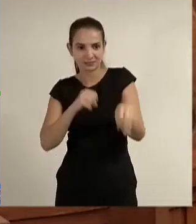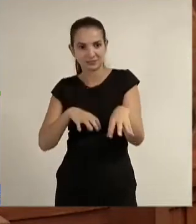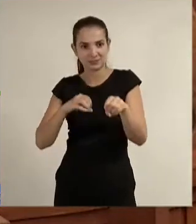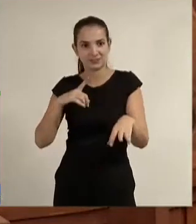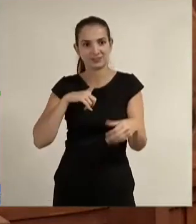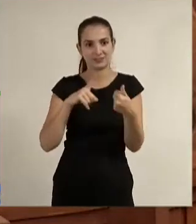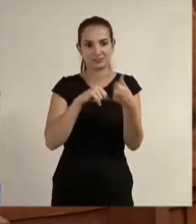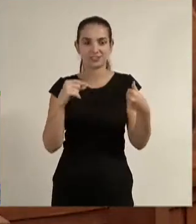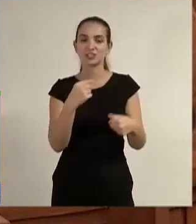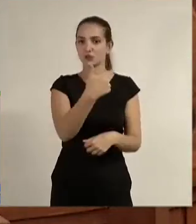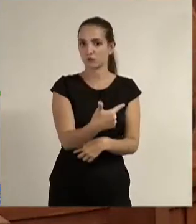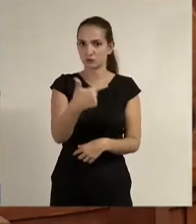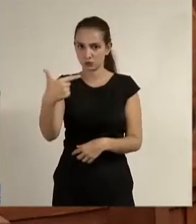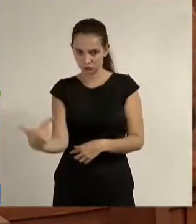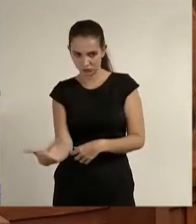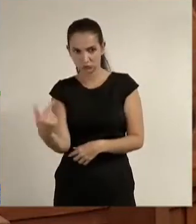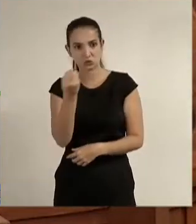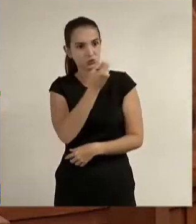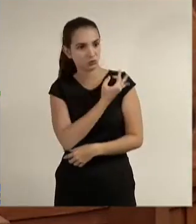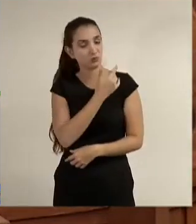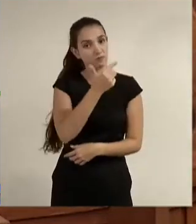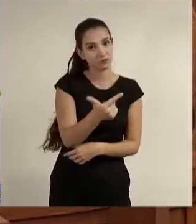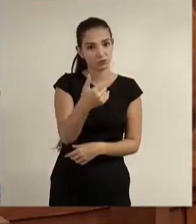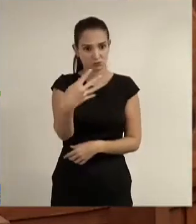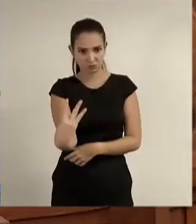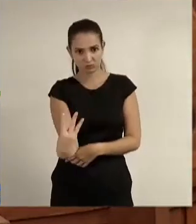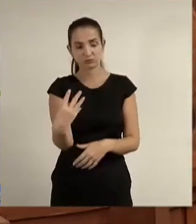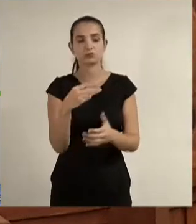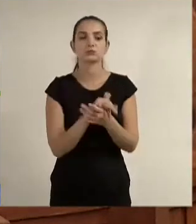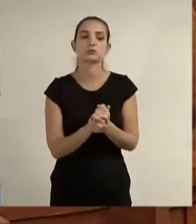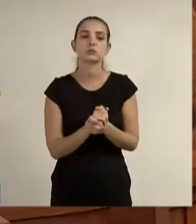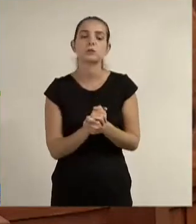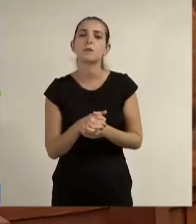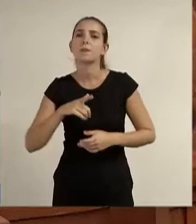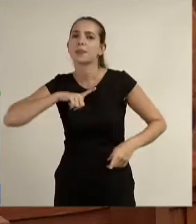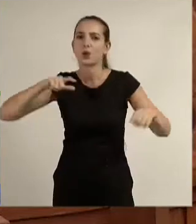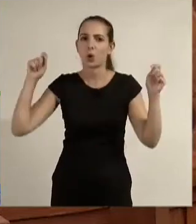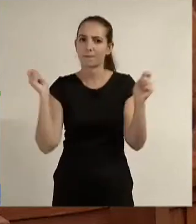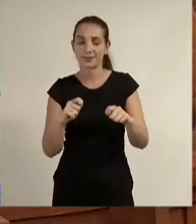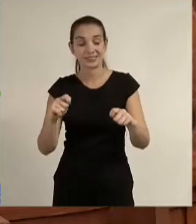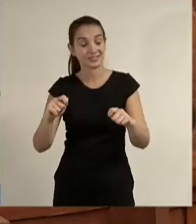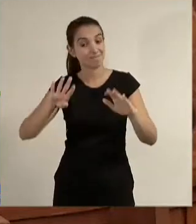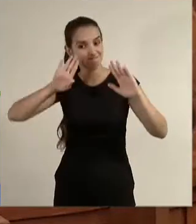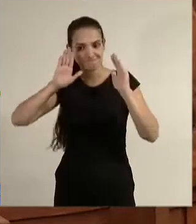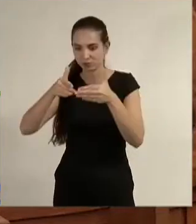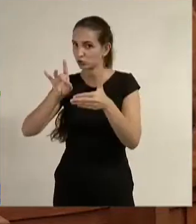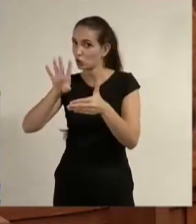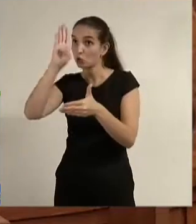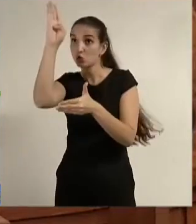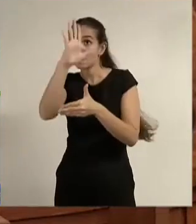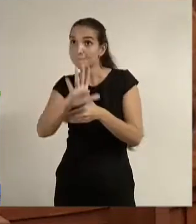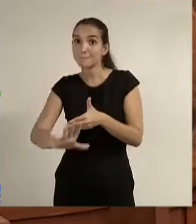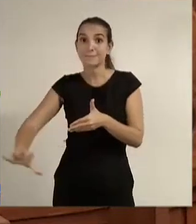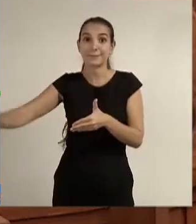artigo 22, inciso 24, como sendo competência privativa da União,